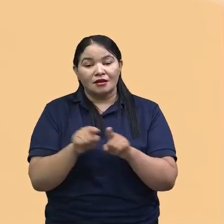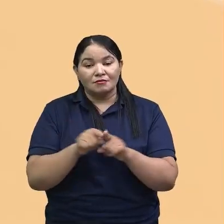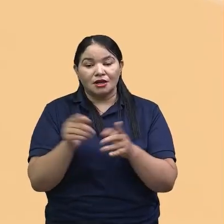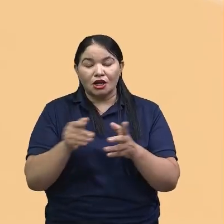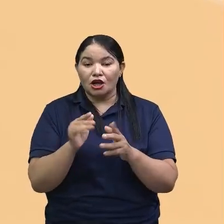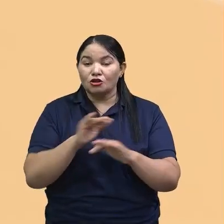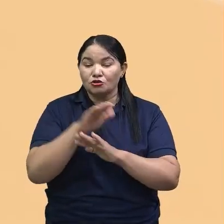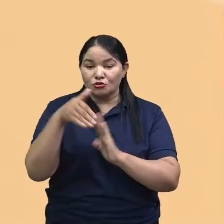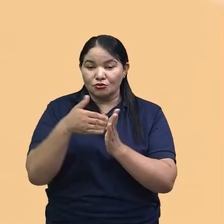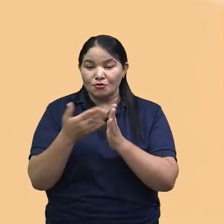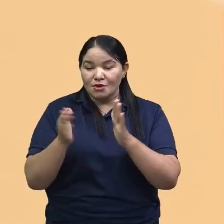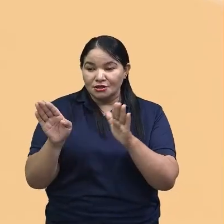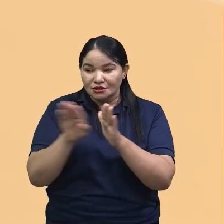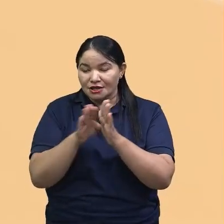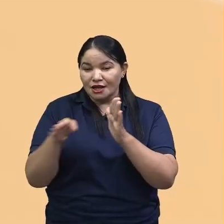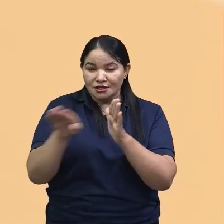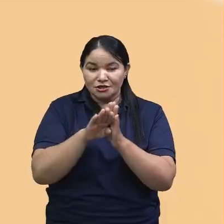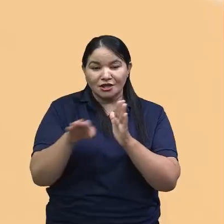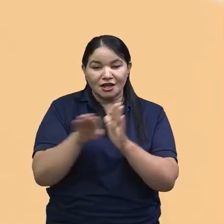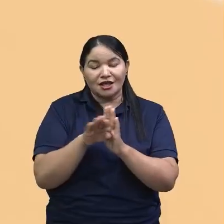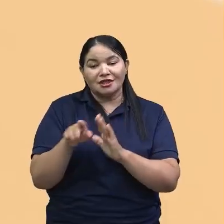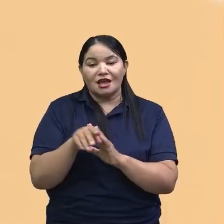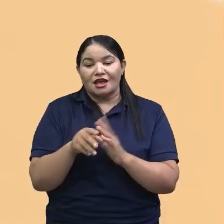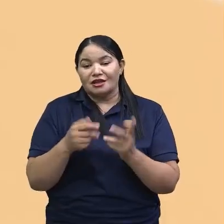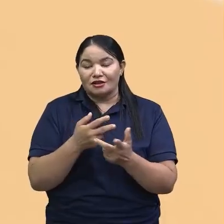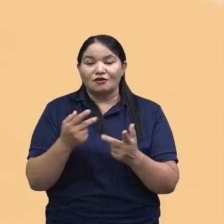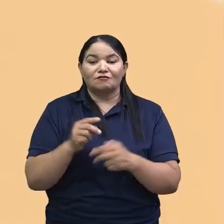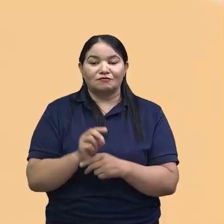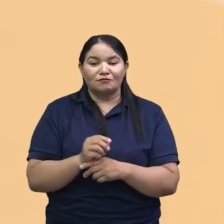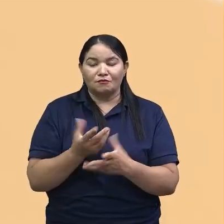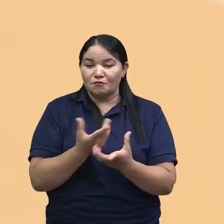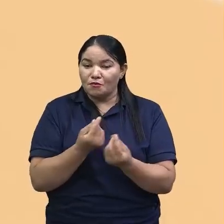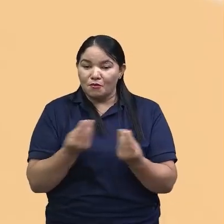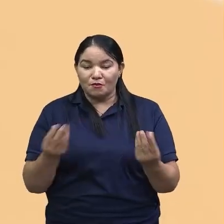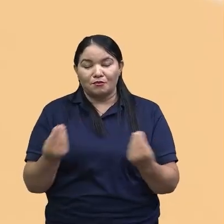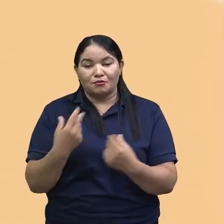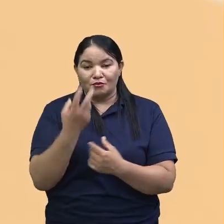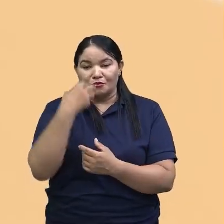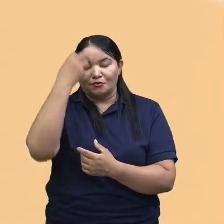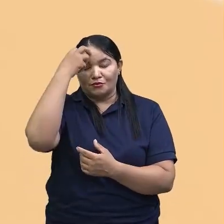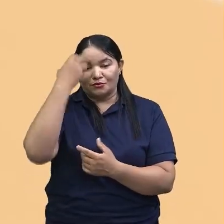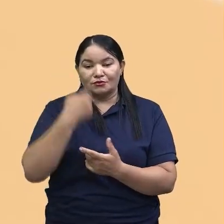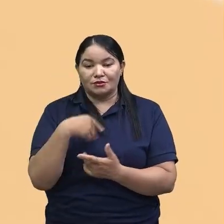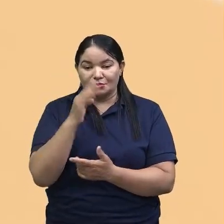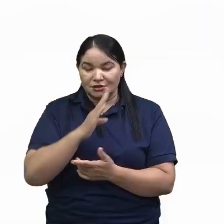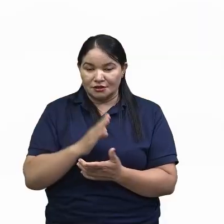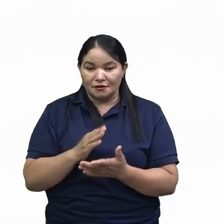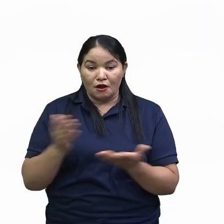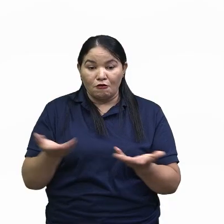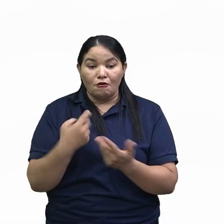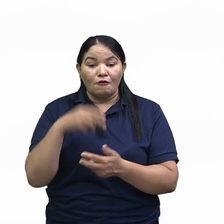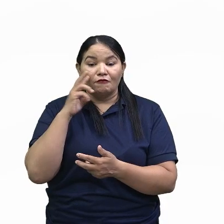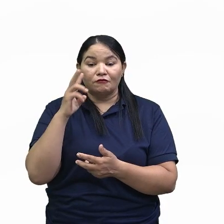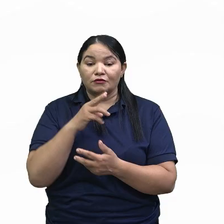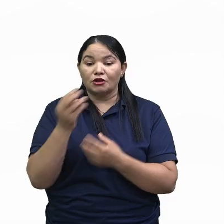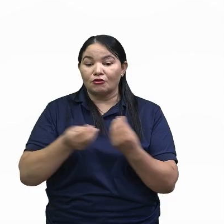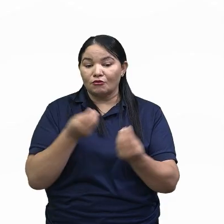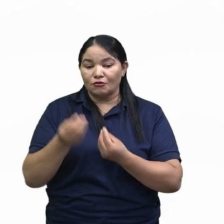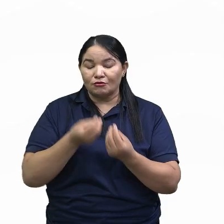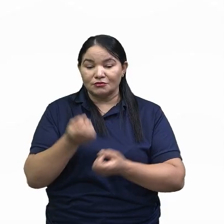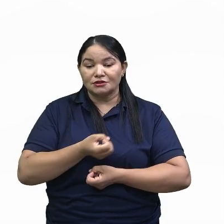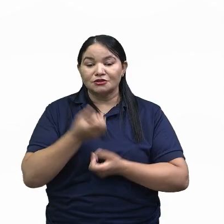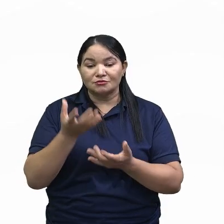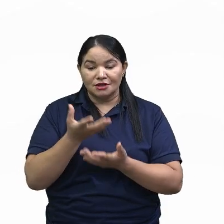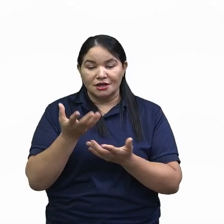essa chegada, ela vai enriquecer a cultura brasileira. E vamos observar como isso se